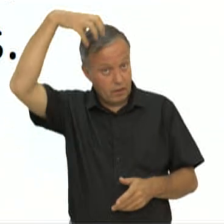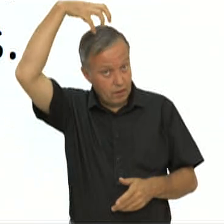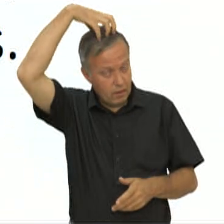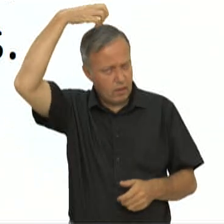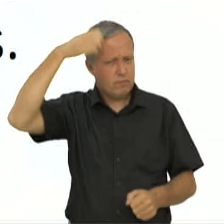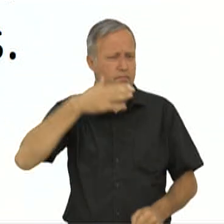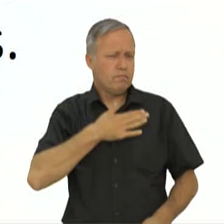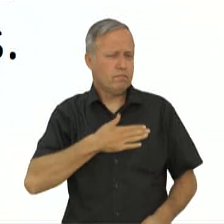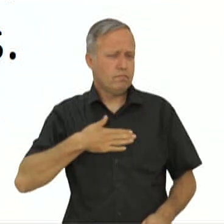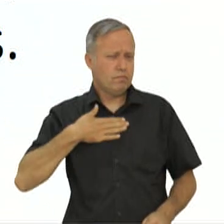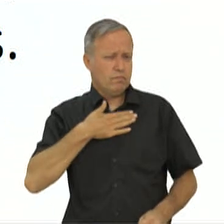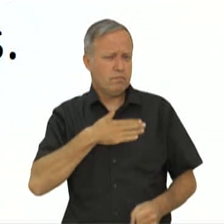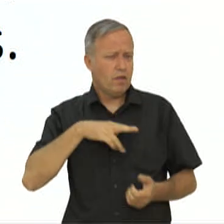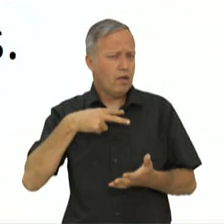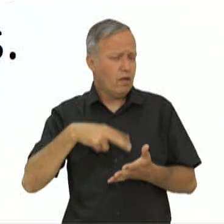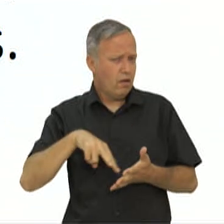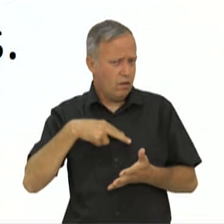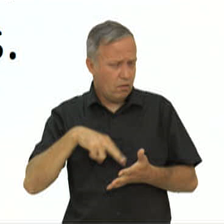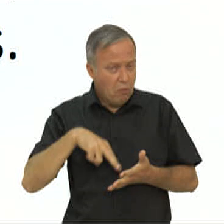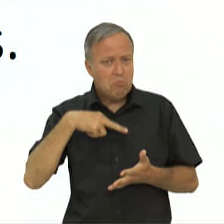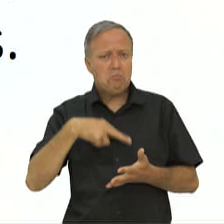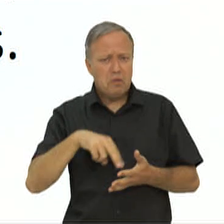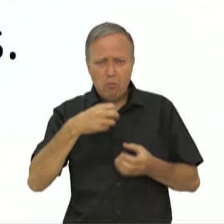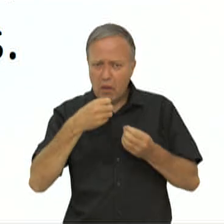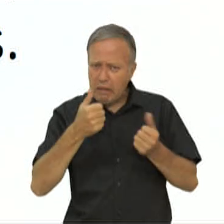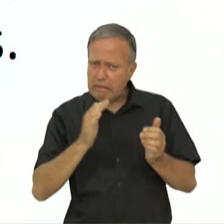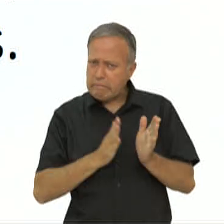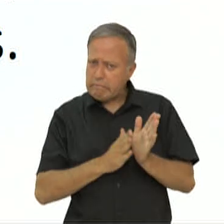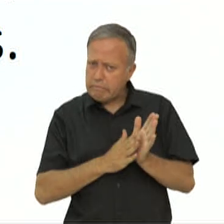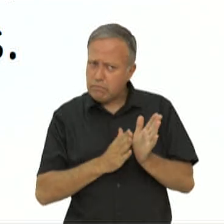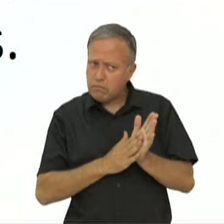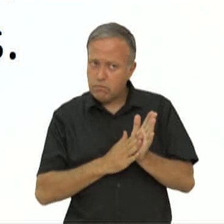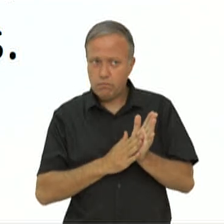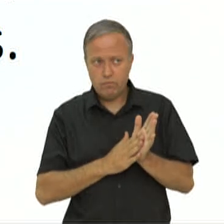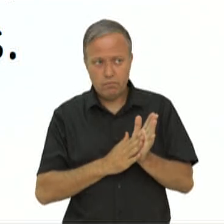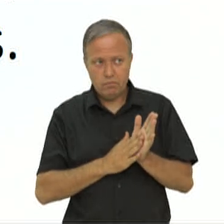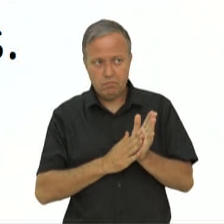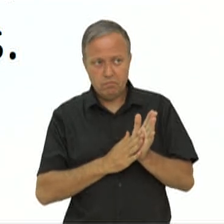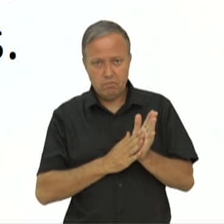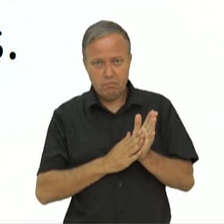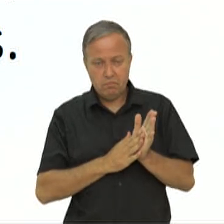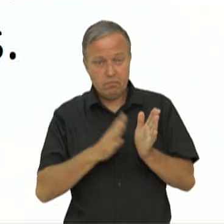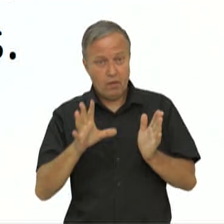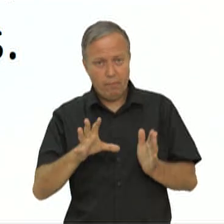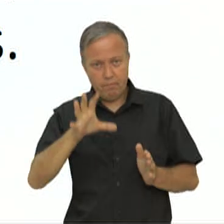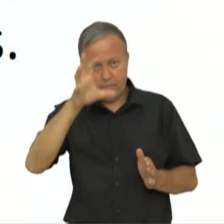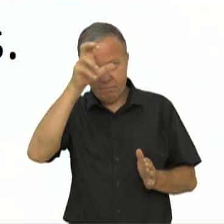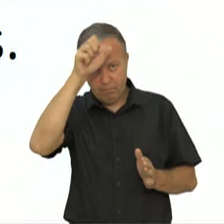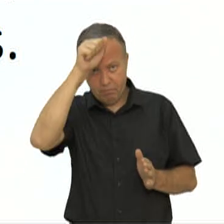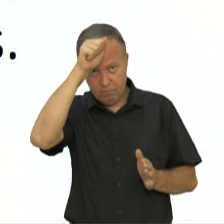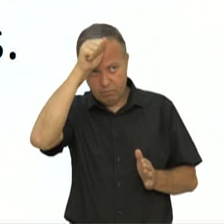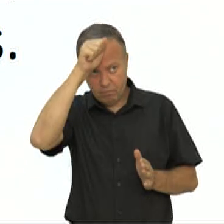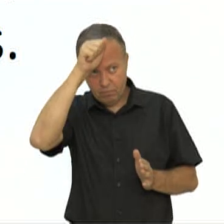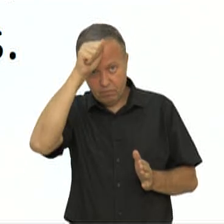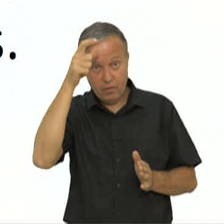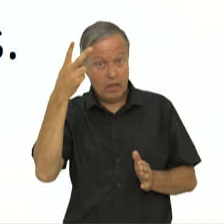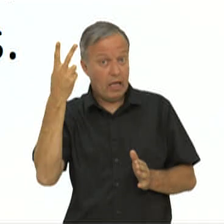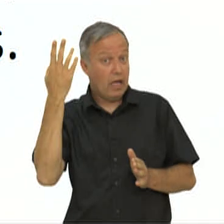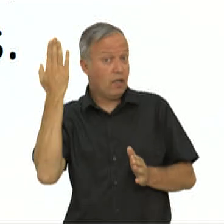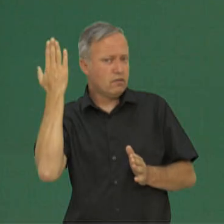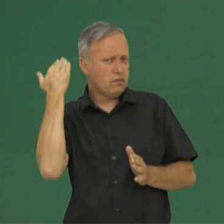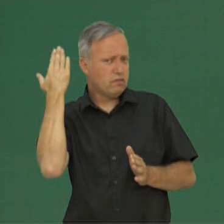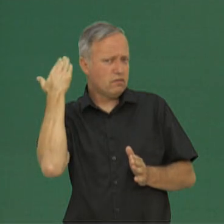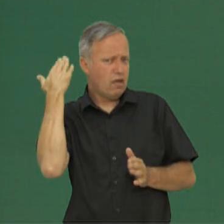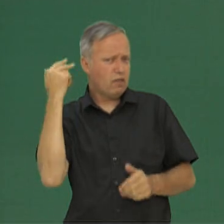adorava dançar e era ótimo bailarino. Era excelente bailarino. Então, aprendeu muito bem lá com aqueles